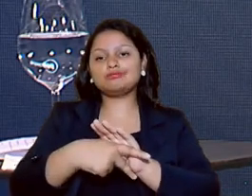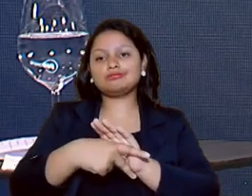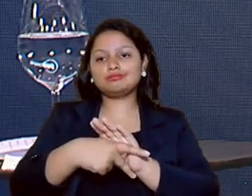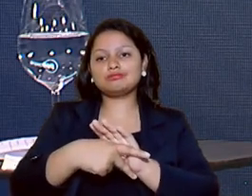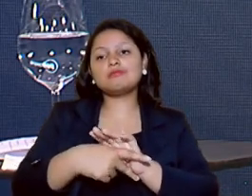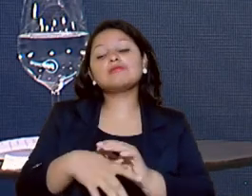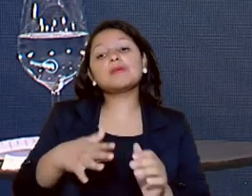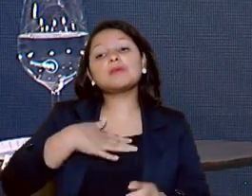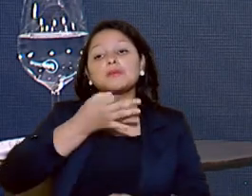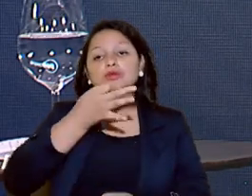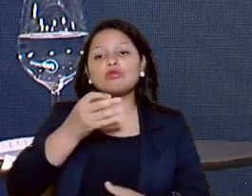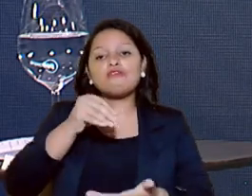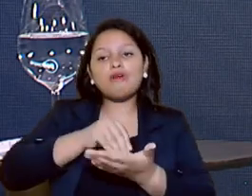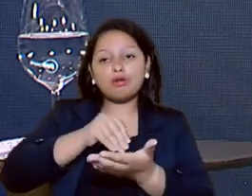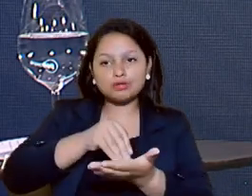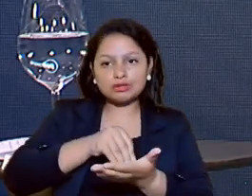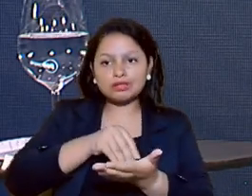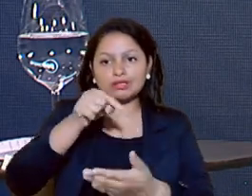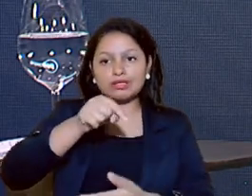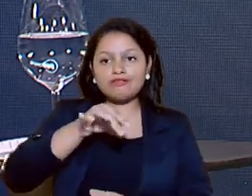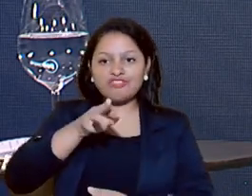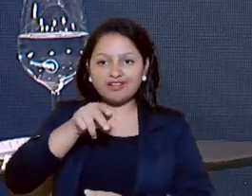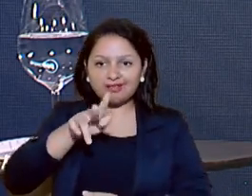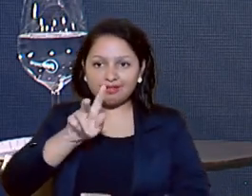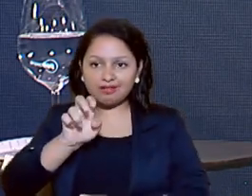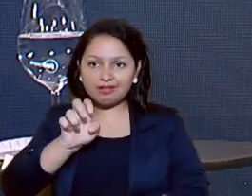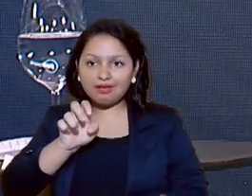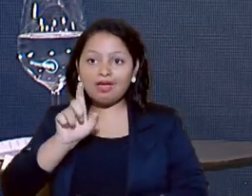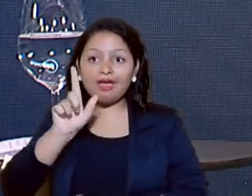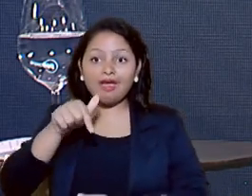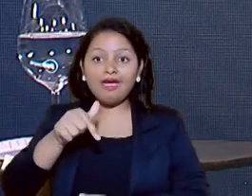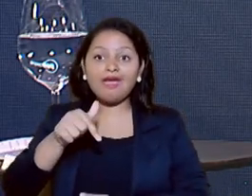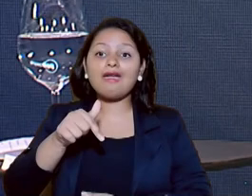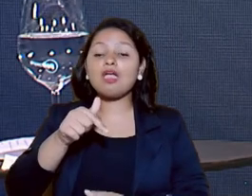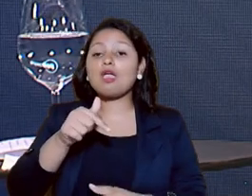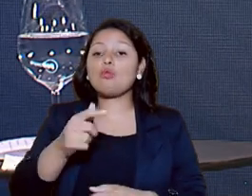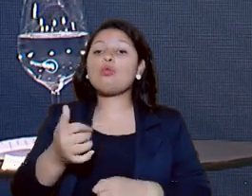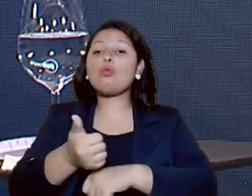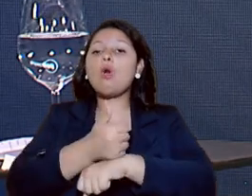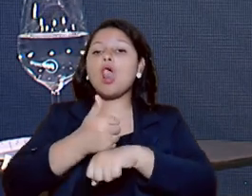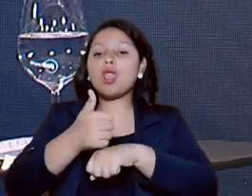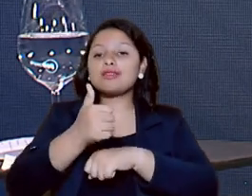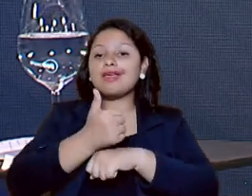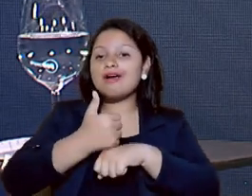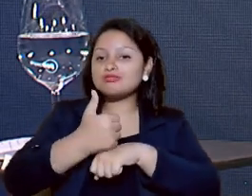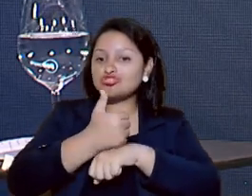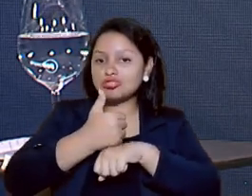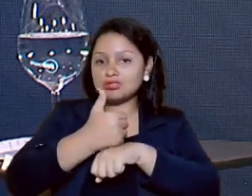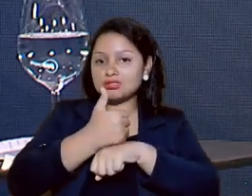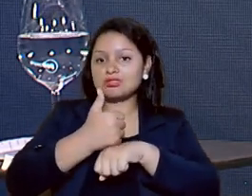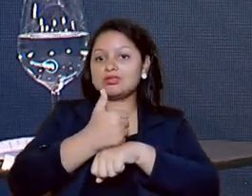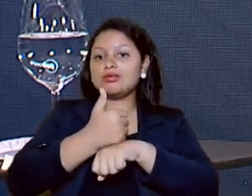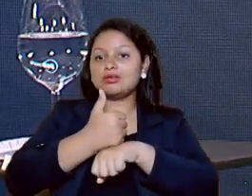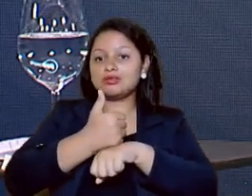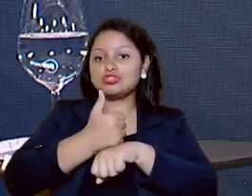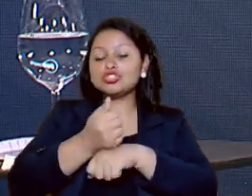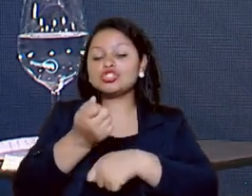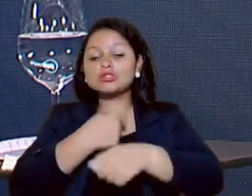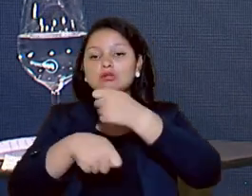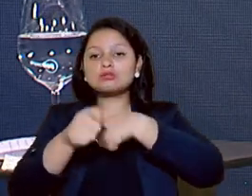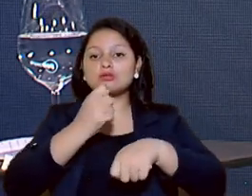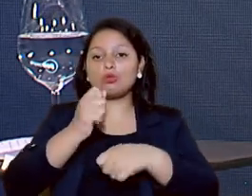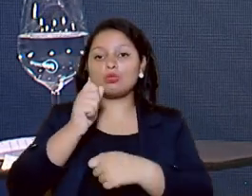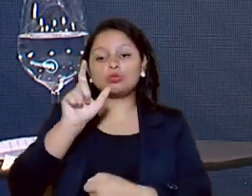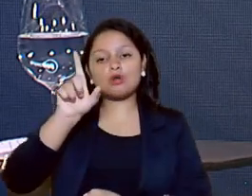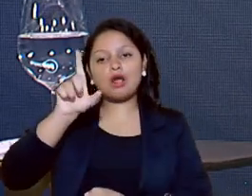não é fã dele o que falta no Brasil é qualidade de gestão de crédito Essa é a verdade tá nesse momento e